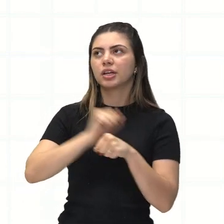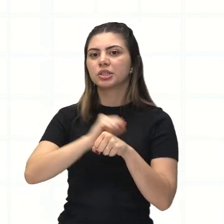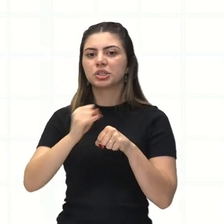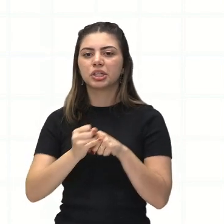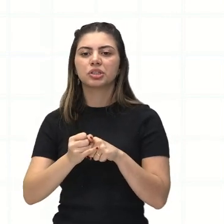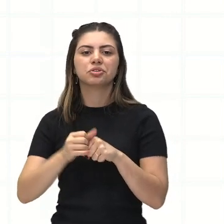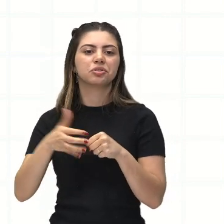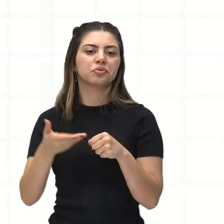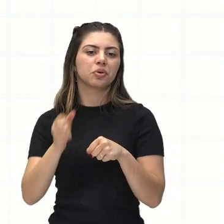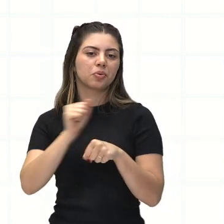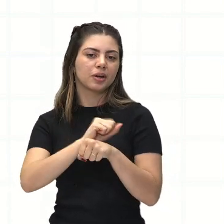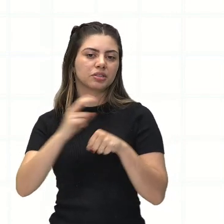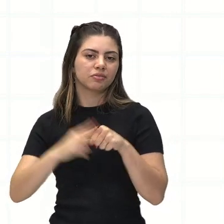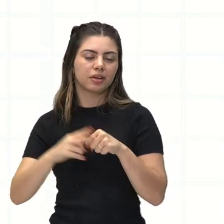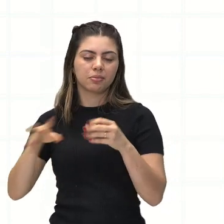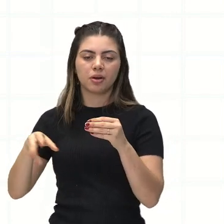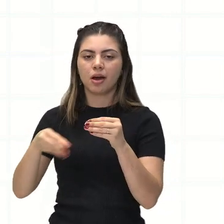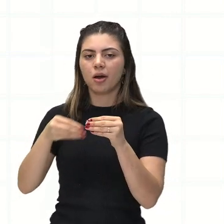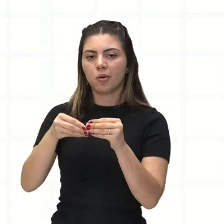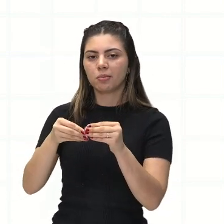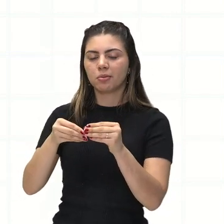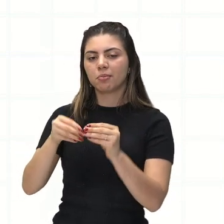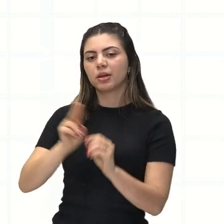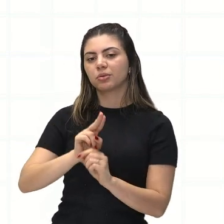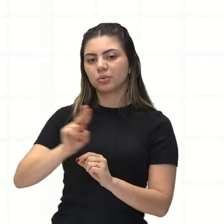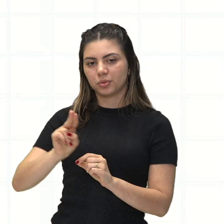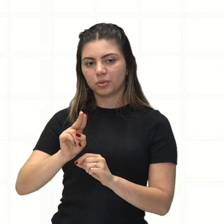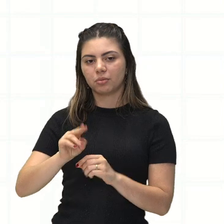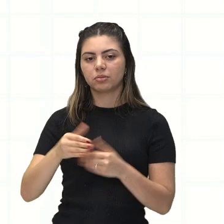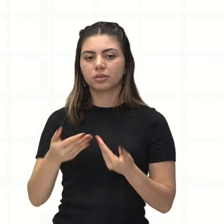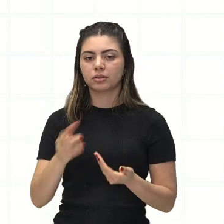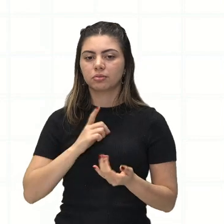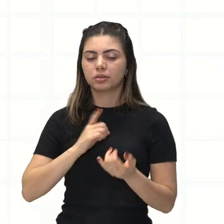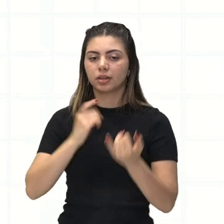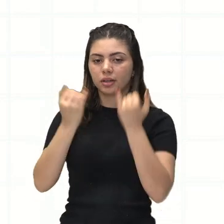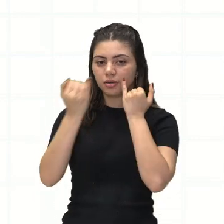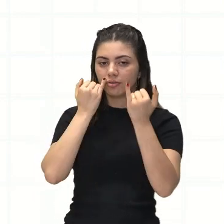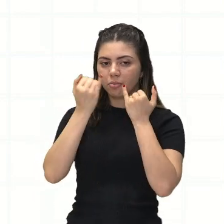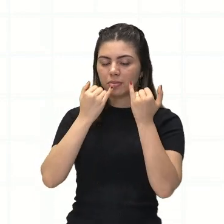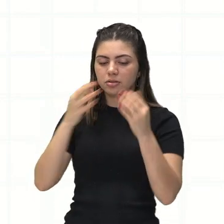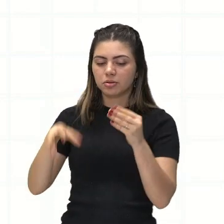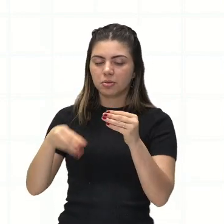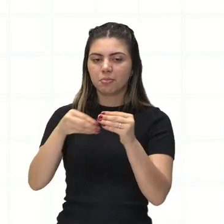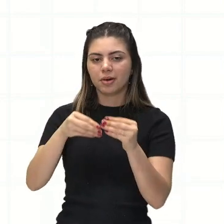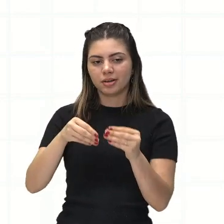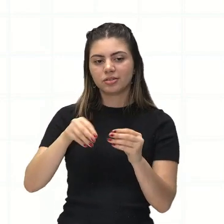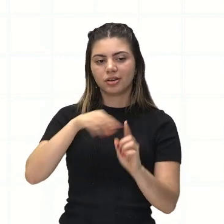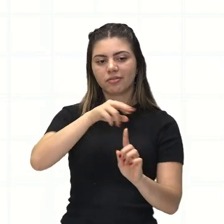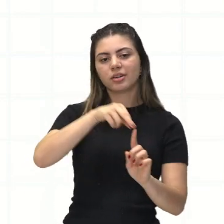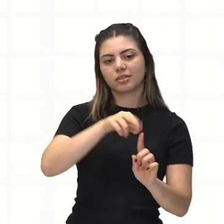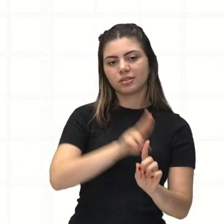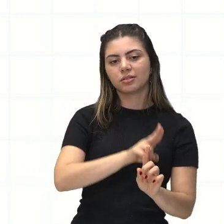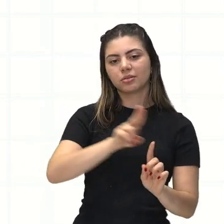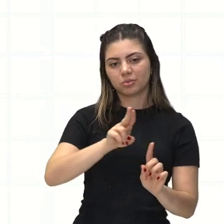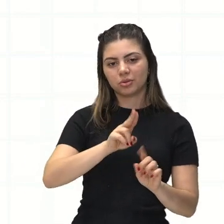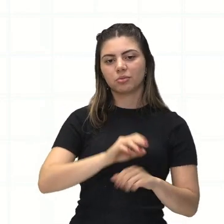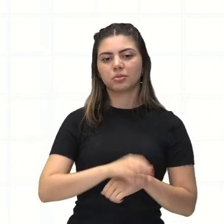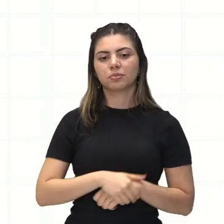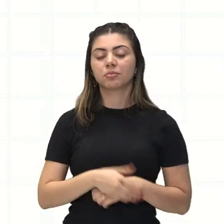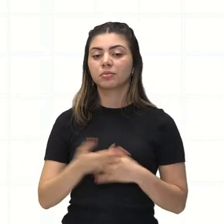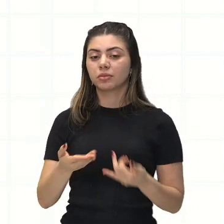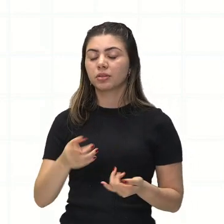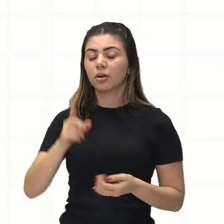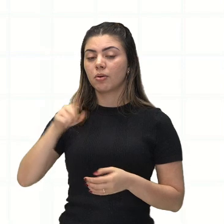chamar de complemento nominal. E aí eu vou fornecer informações adicionais sobre ele. Informações